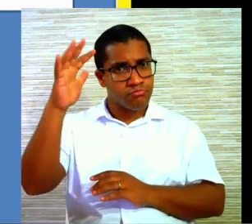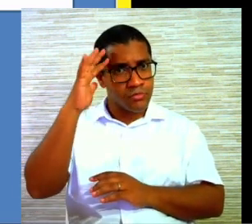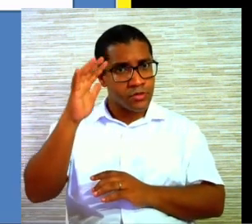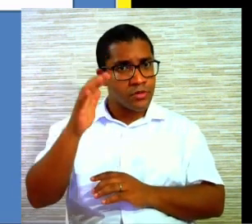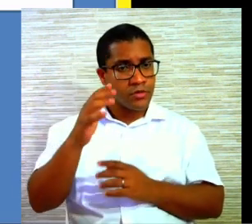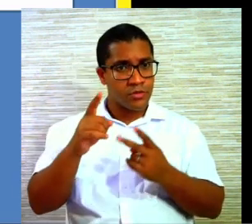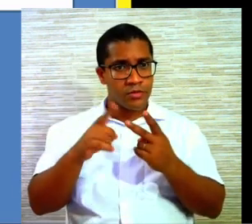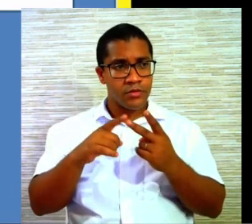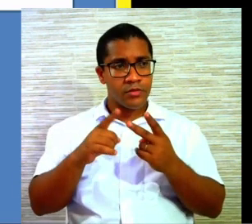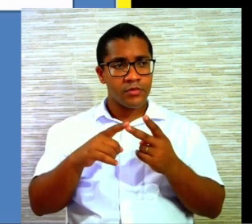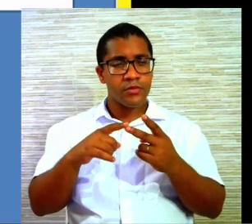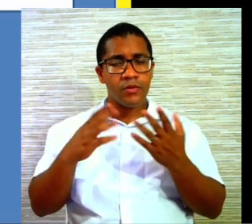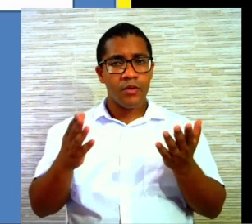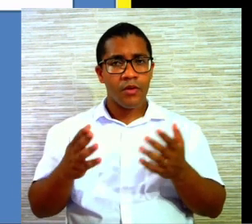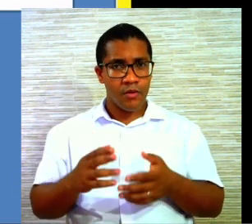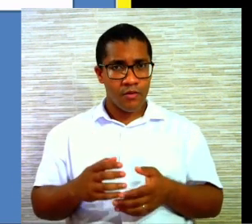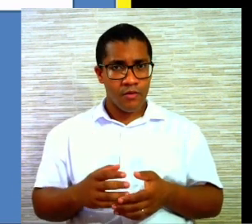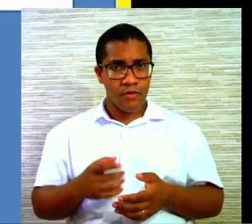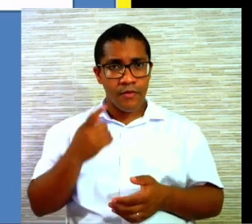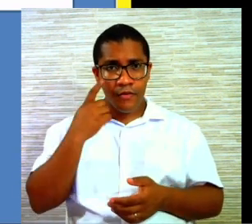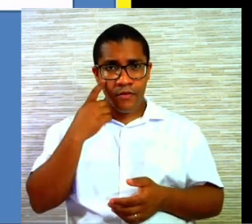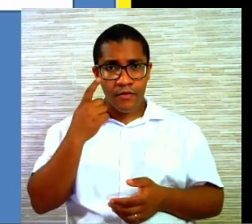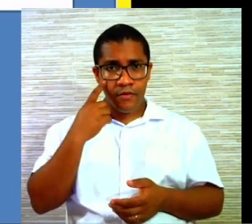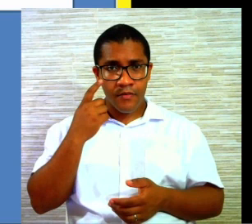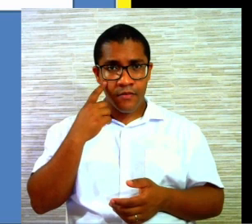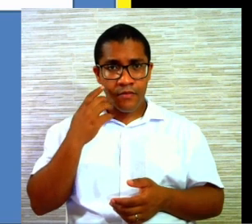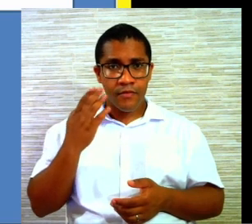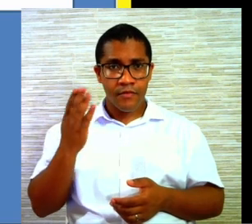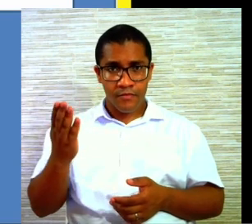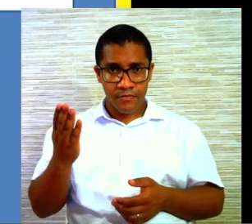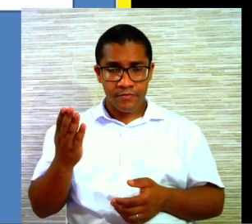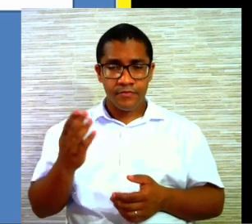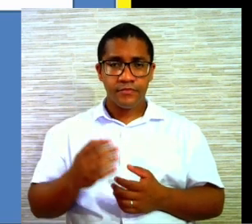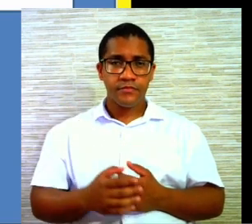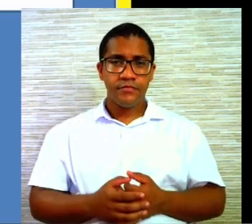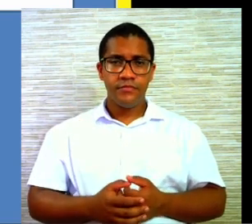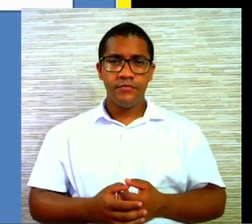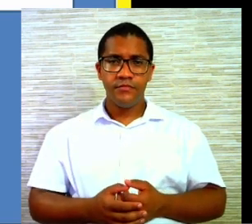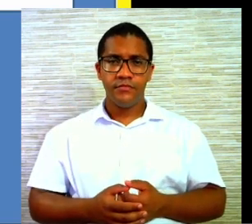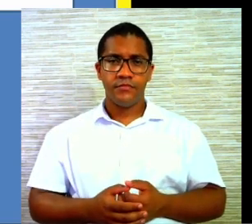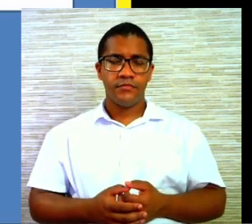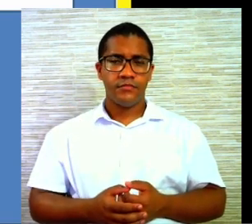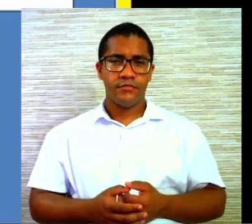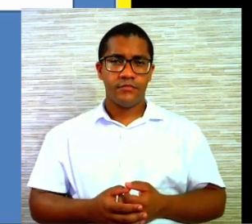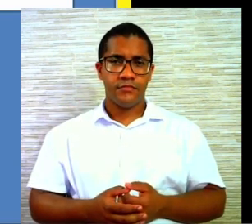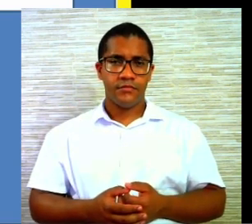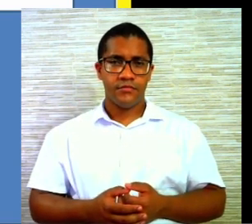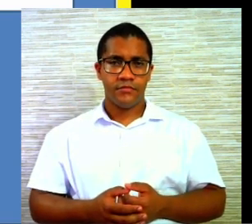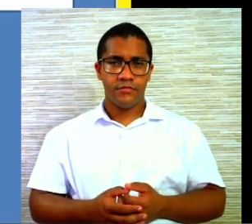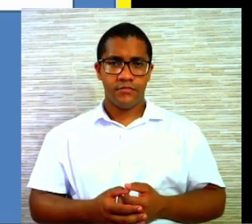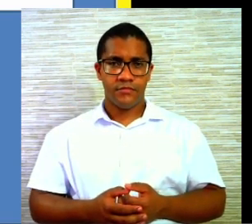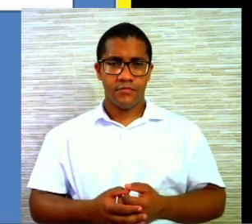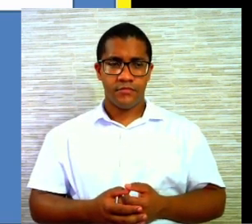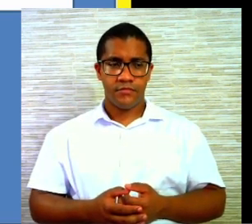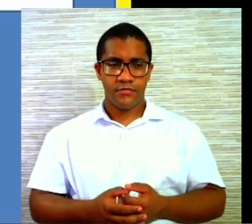propostos, Quais são os questionamentos? Aí analise aí na tela os questionamentos.